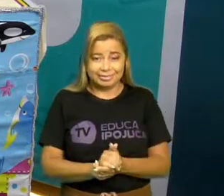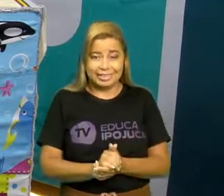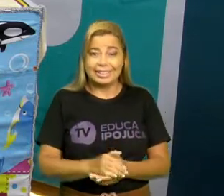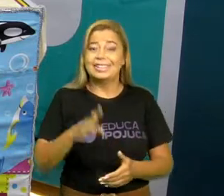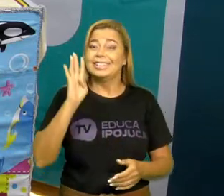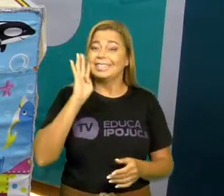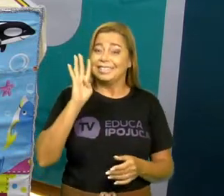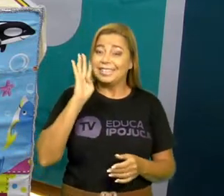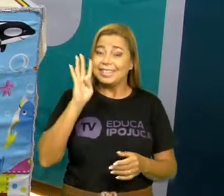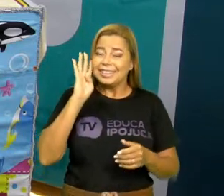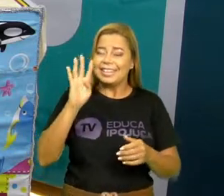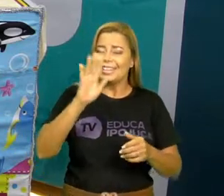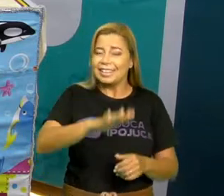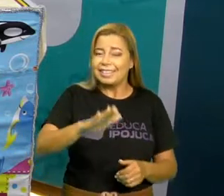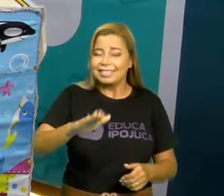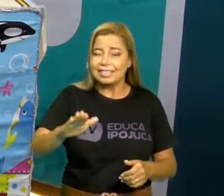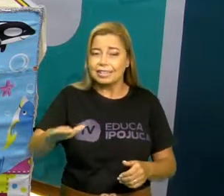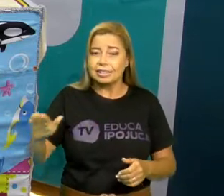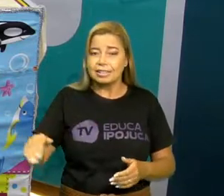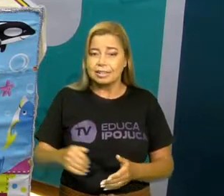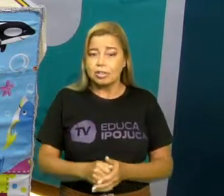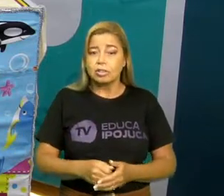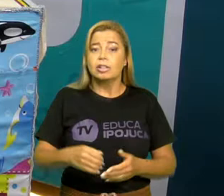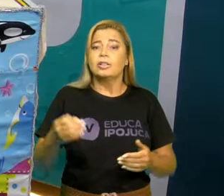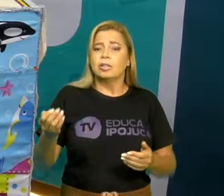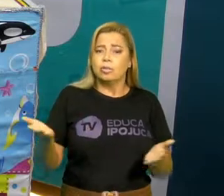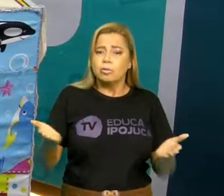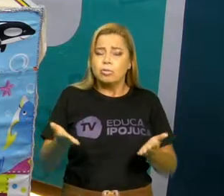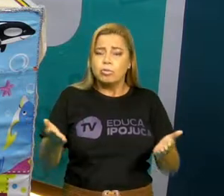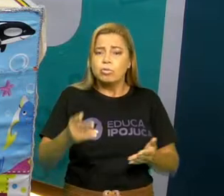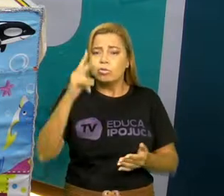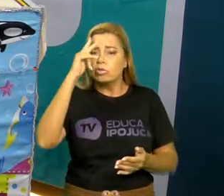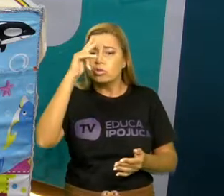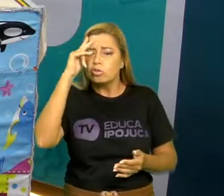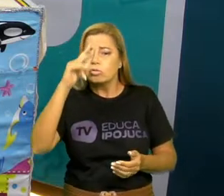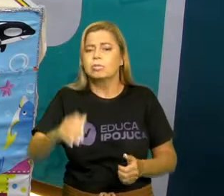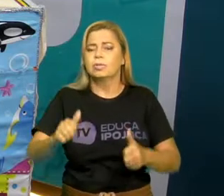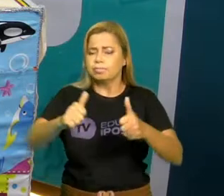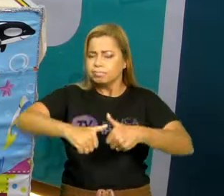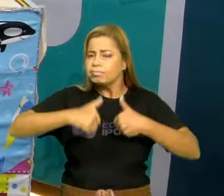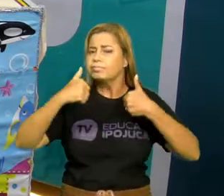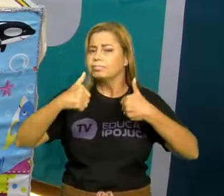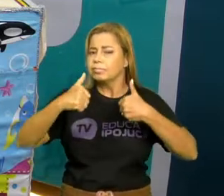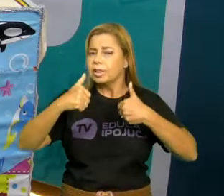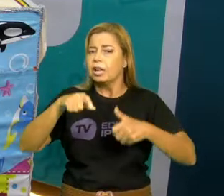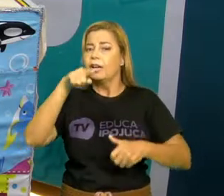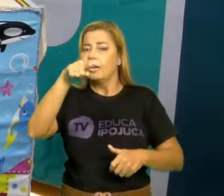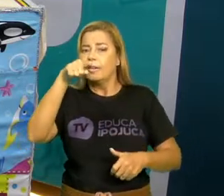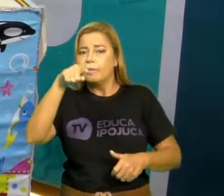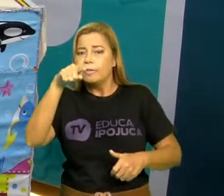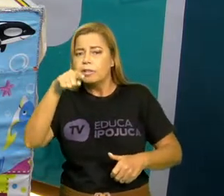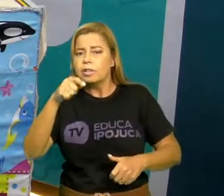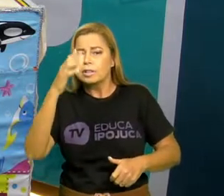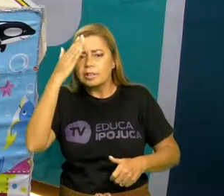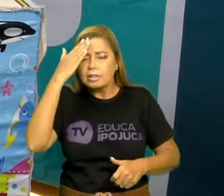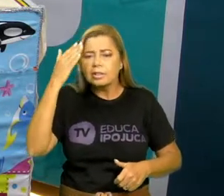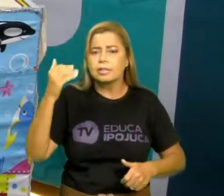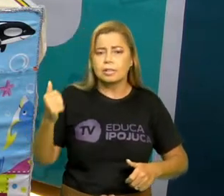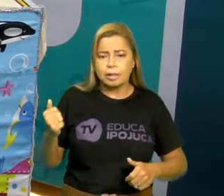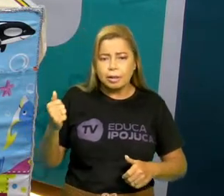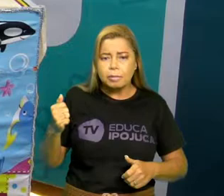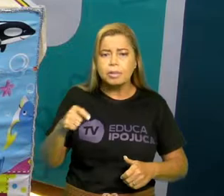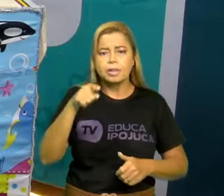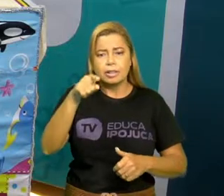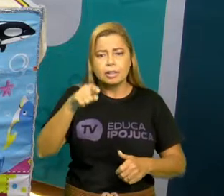Que legal, criançada! E a nossa história de hoje é bem legal. Vocês querem ouvir? Tu quer ouvir a história, Leiturinha? Claro